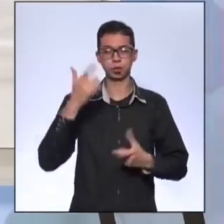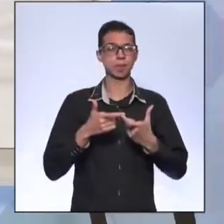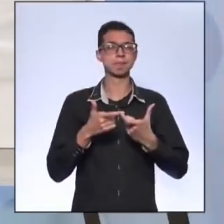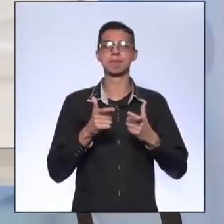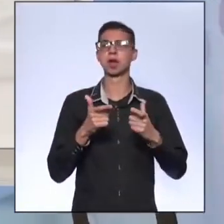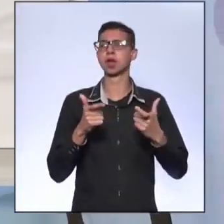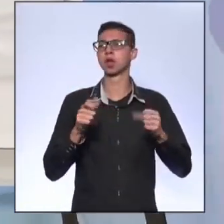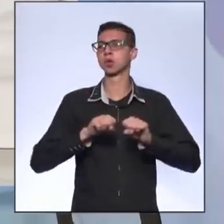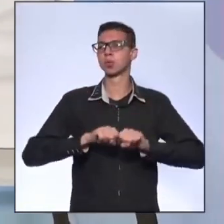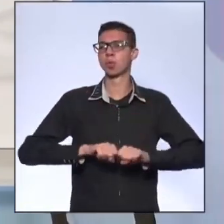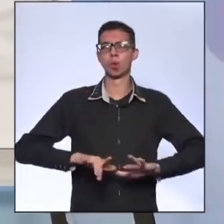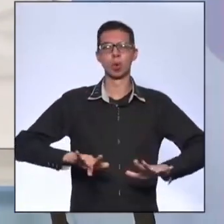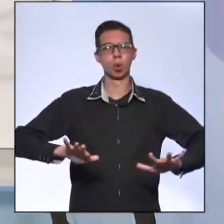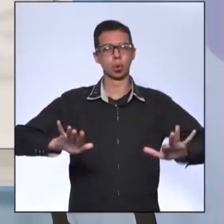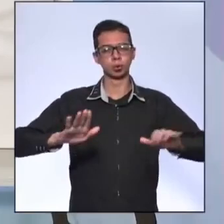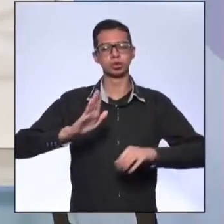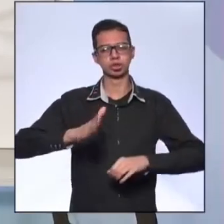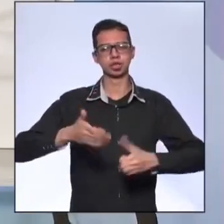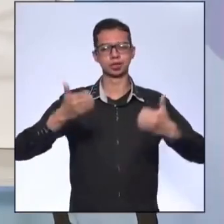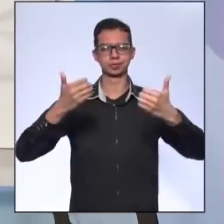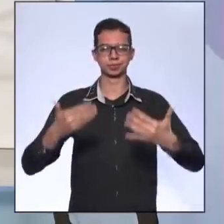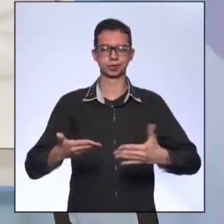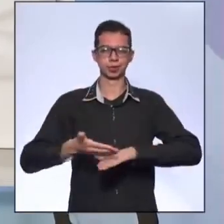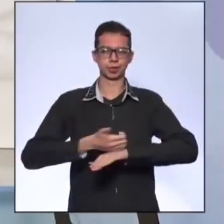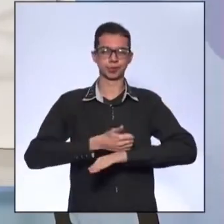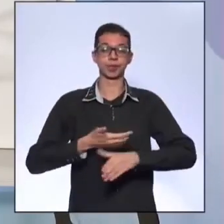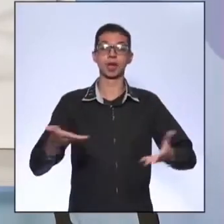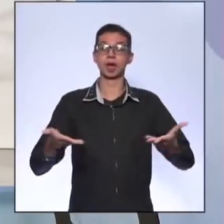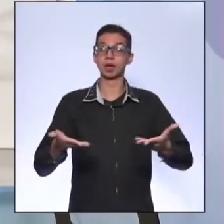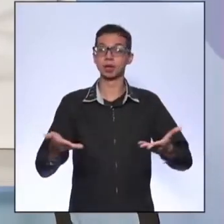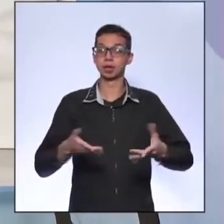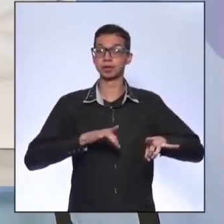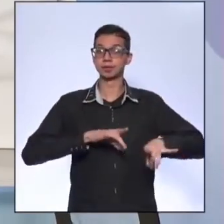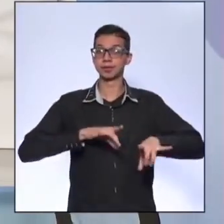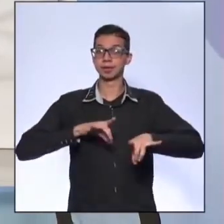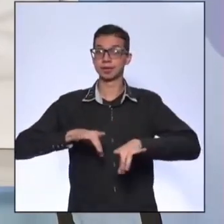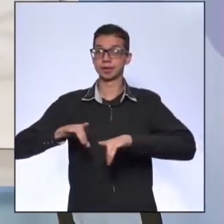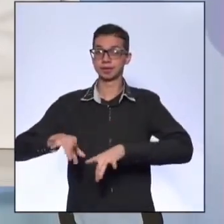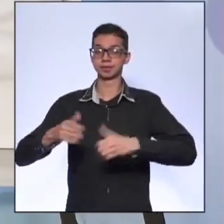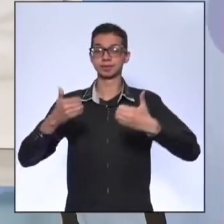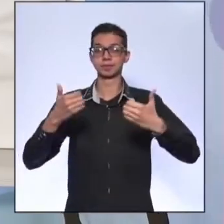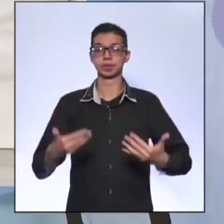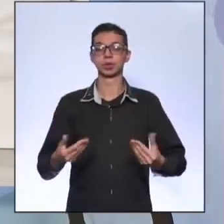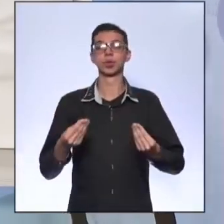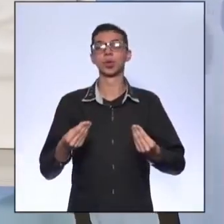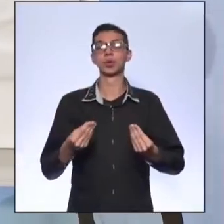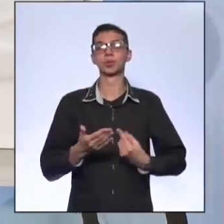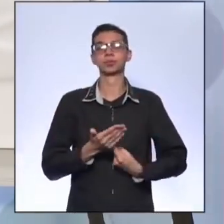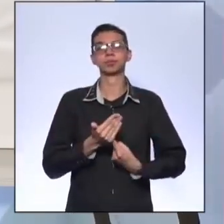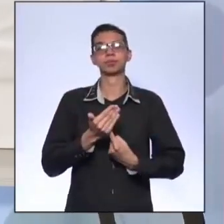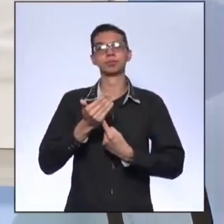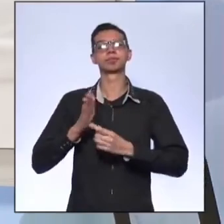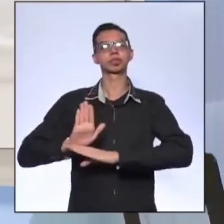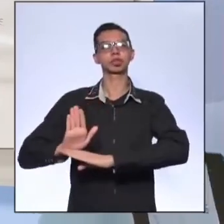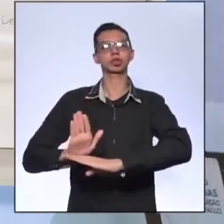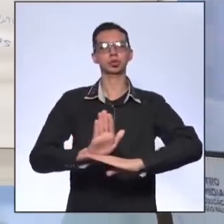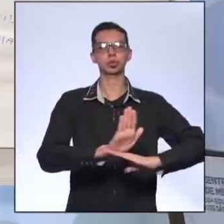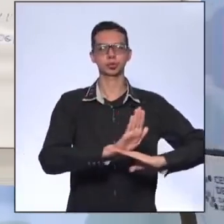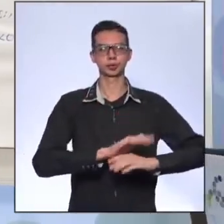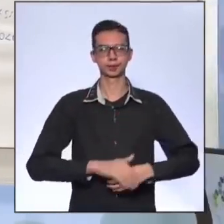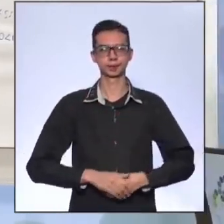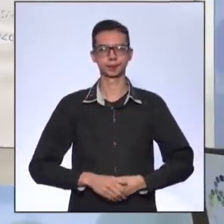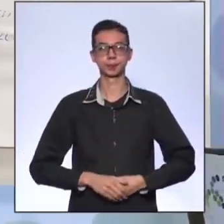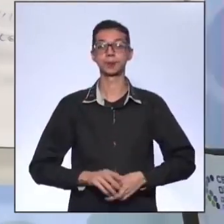E aí, gente, agora nós vamos entrar na parte mais técnica de onde que as tecnologias podem estar ajudando no processo